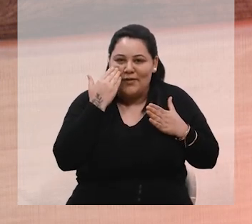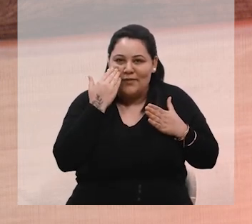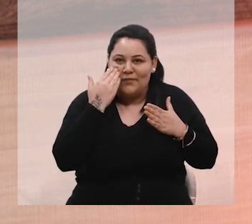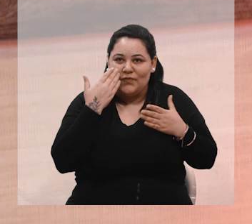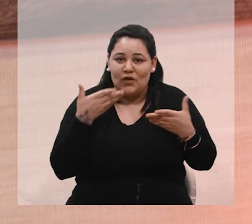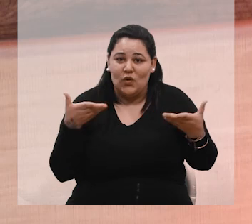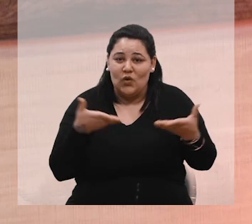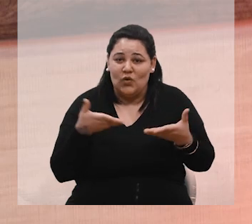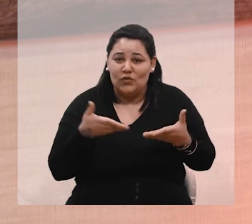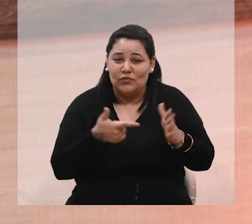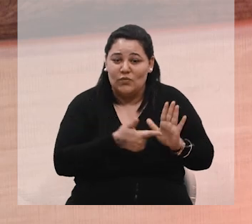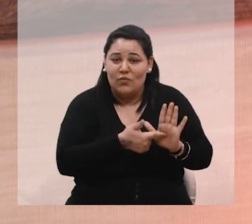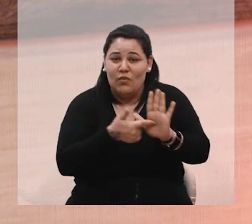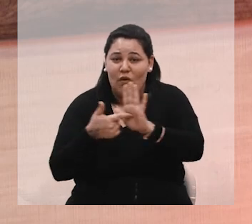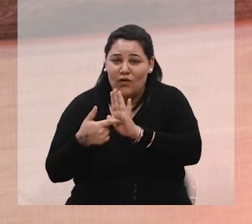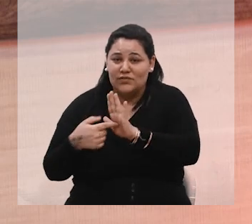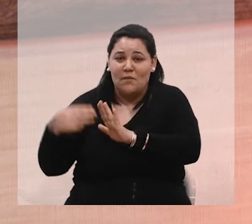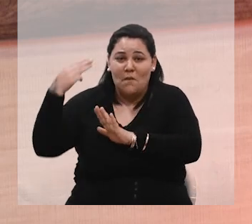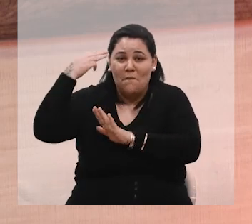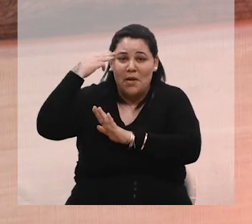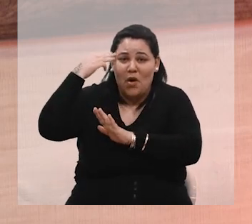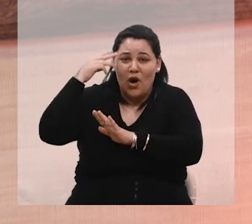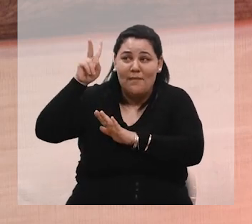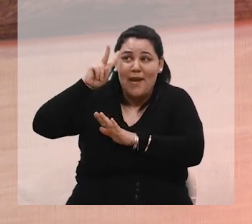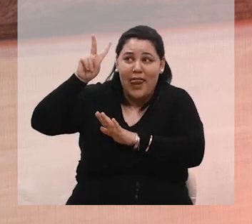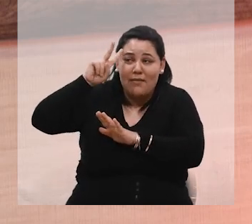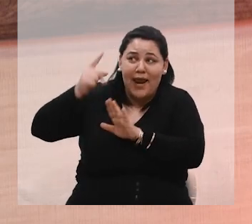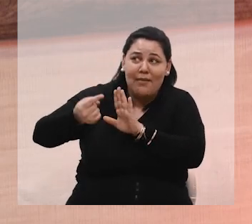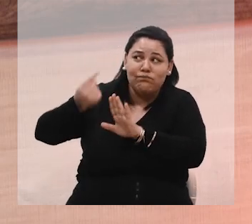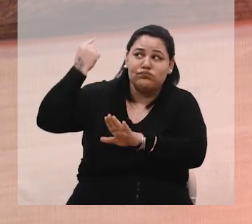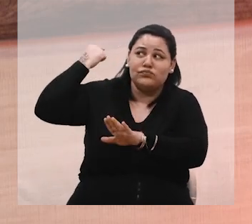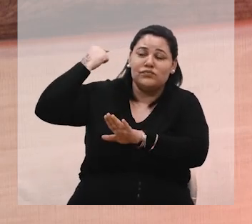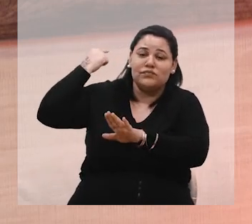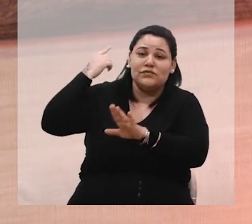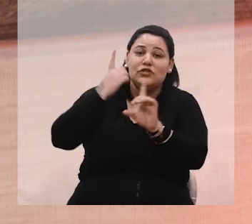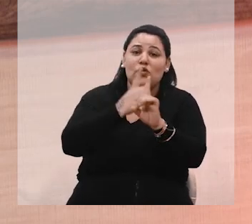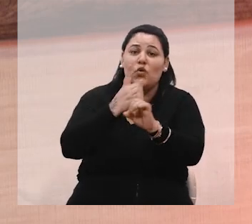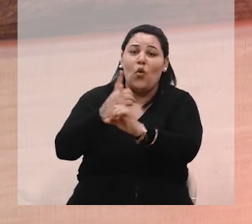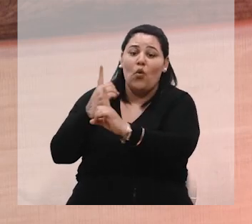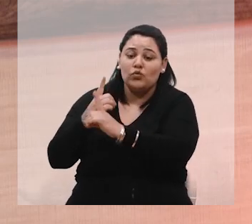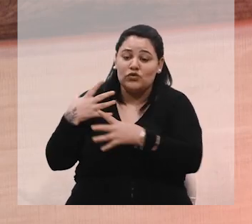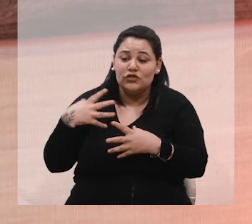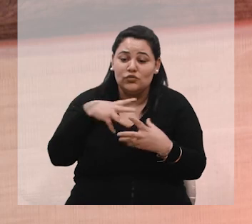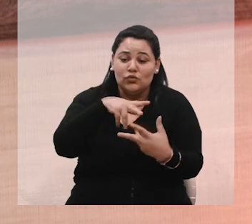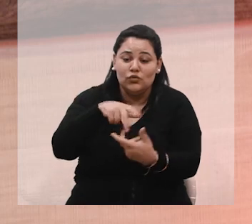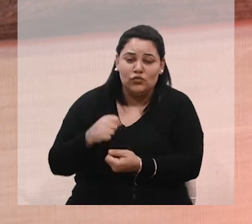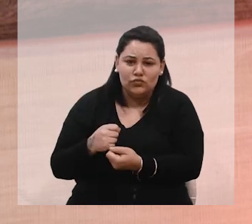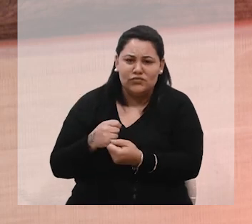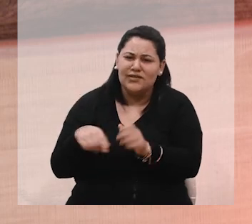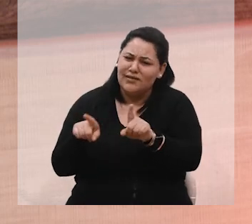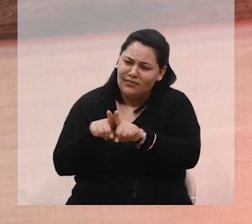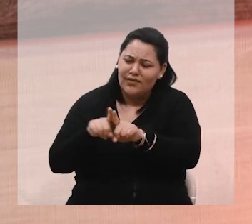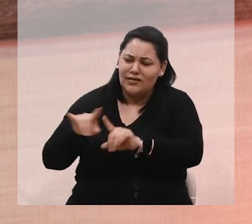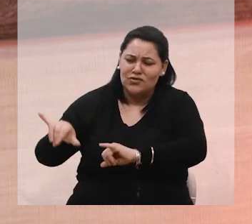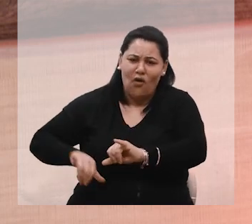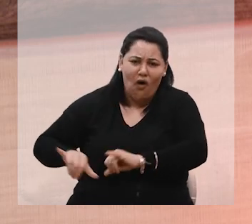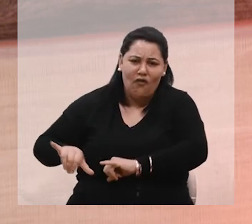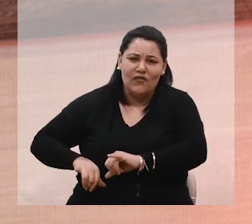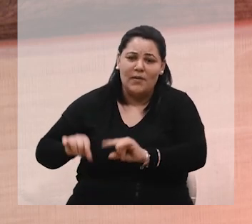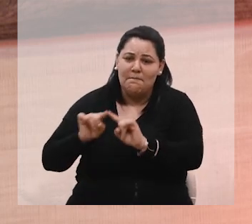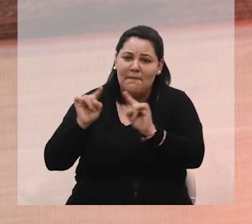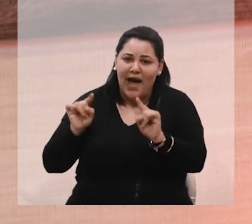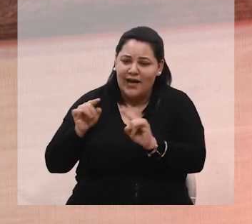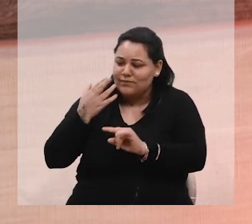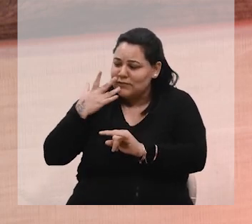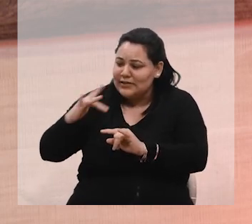de cataclismos fomos feitos da memória da infância e dos encontros com a vida dos outros, o mundo que fazem sofrer, mas com a candura da